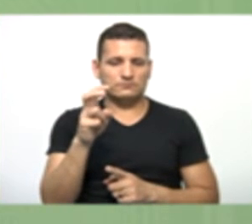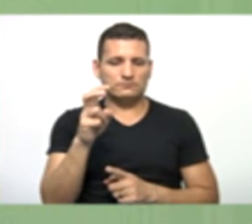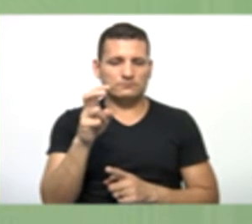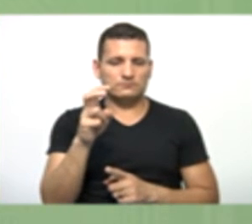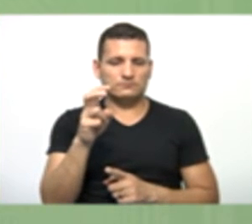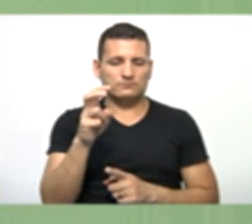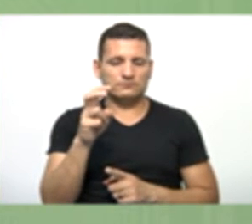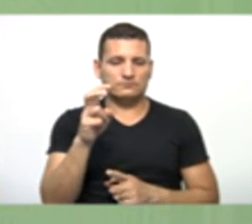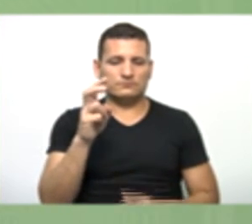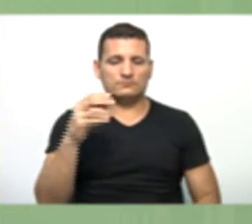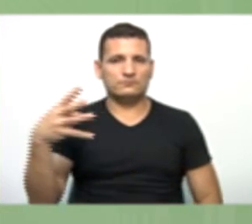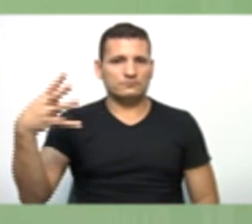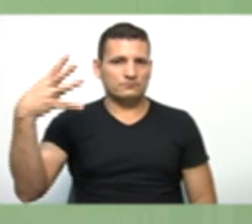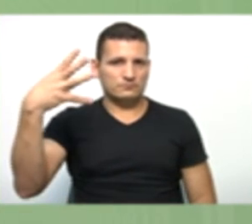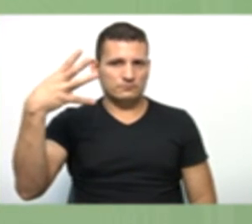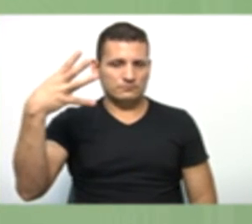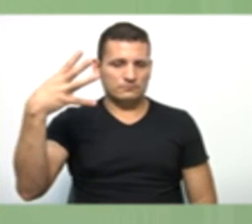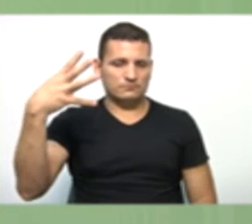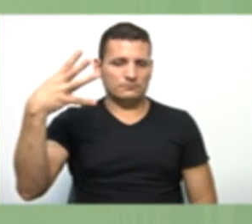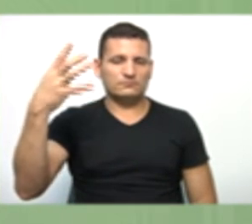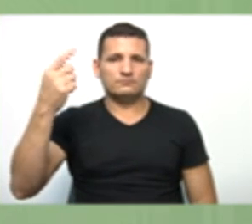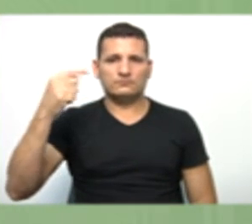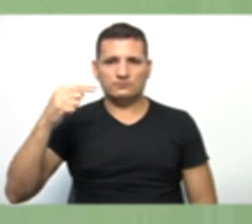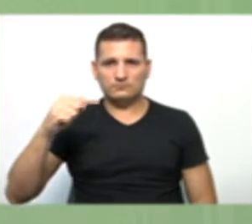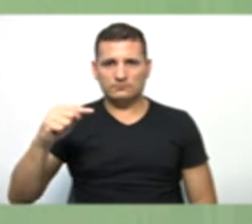elevado a 4 menos 1.